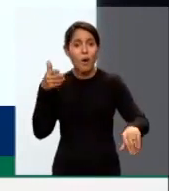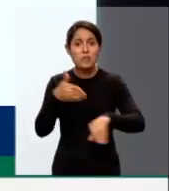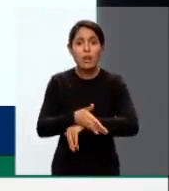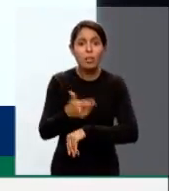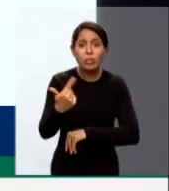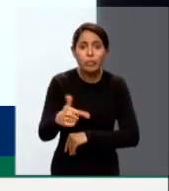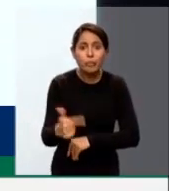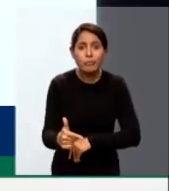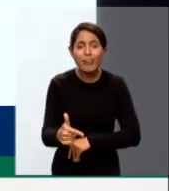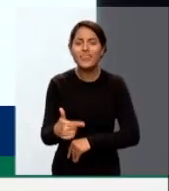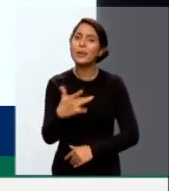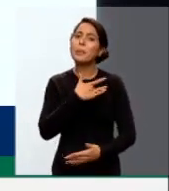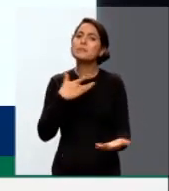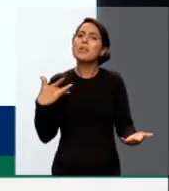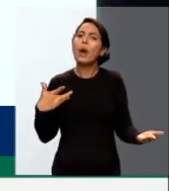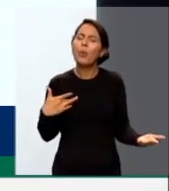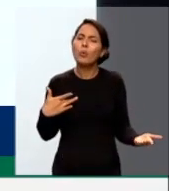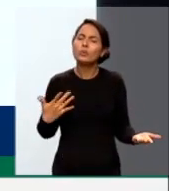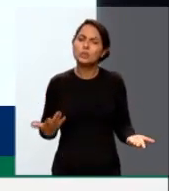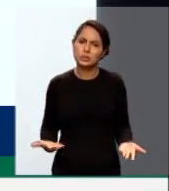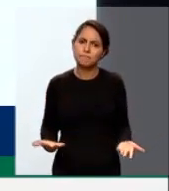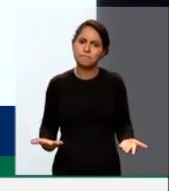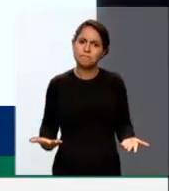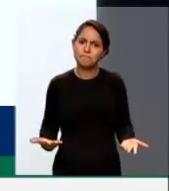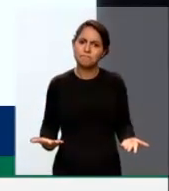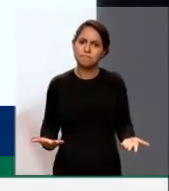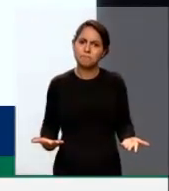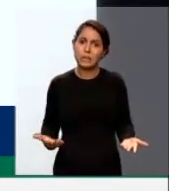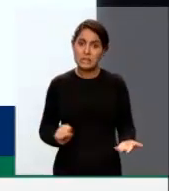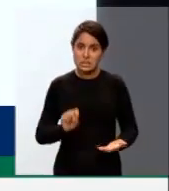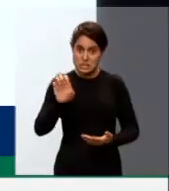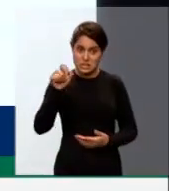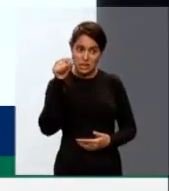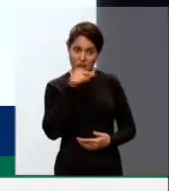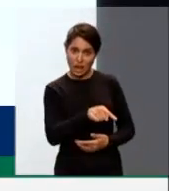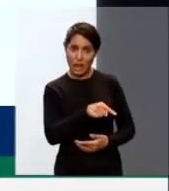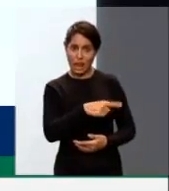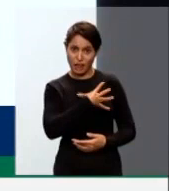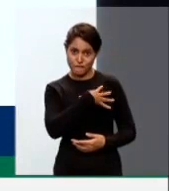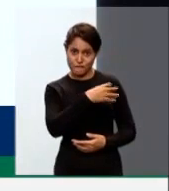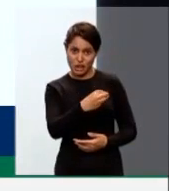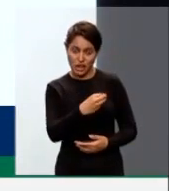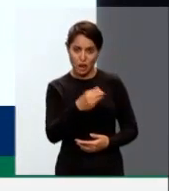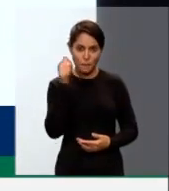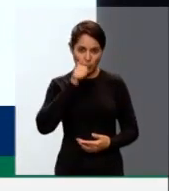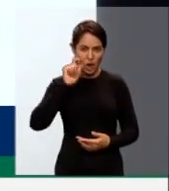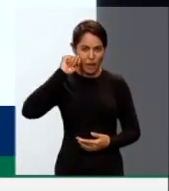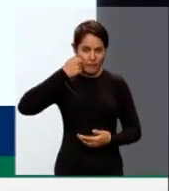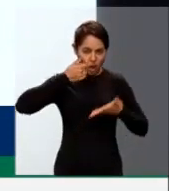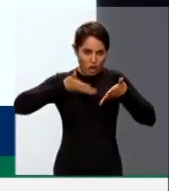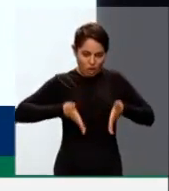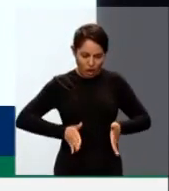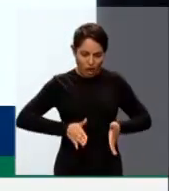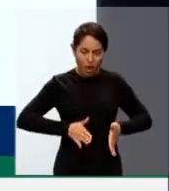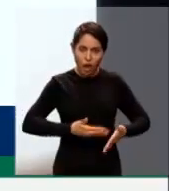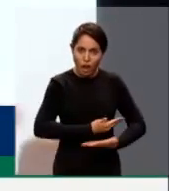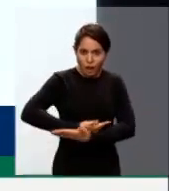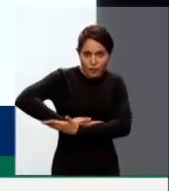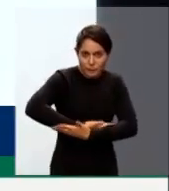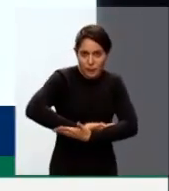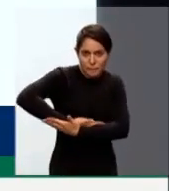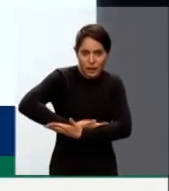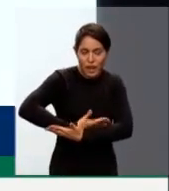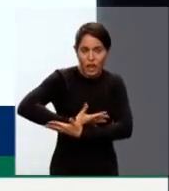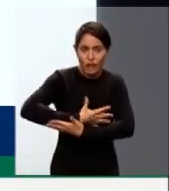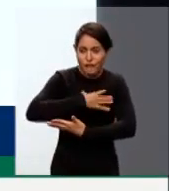saúde integral, quando uma filha dessa mulher não tem direito à creche garantido, e essa mulher tem que deixar a filha com o filho